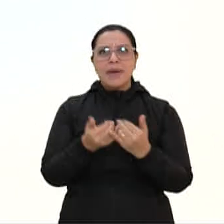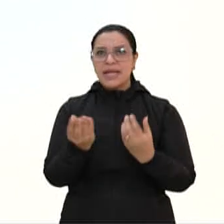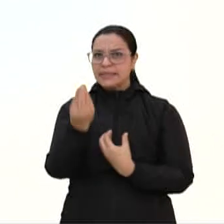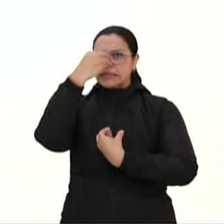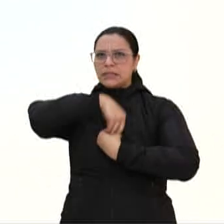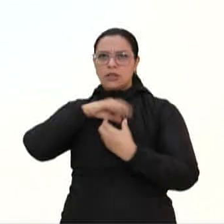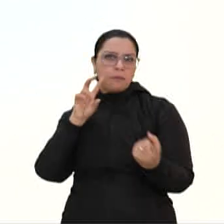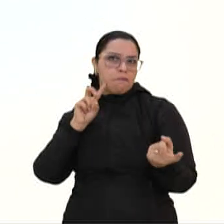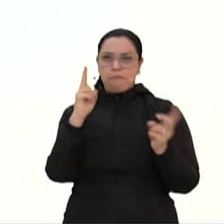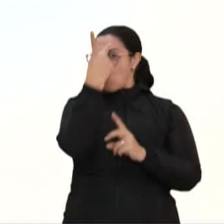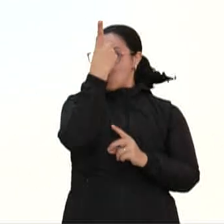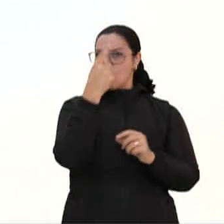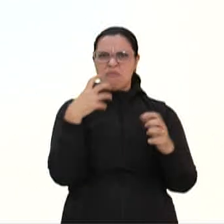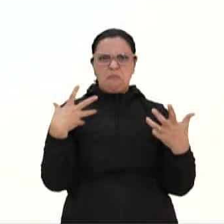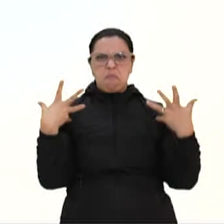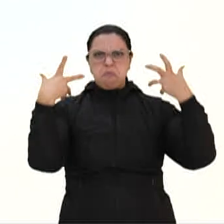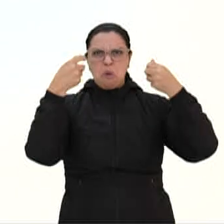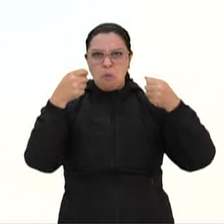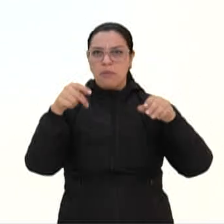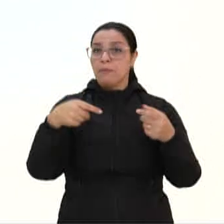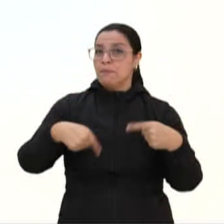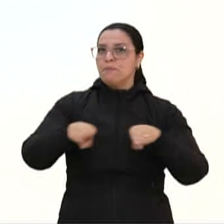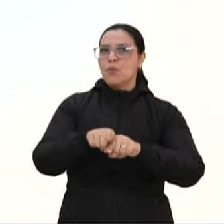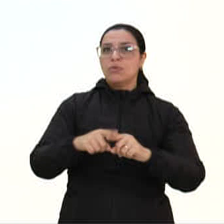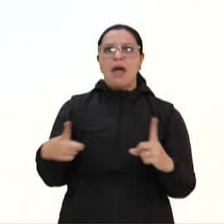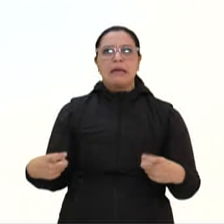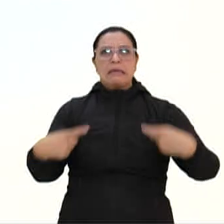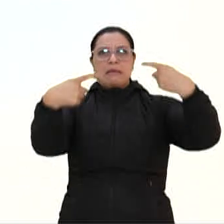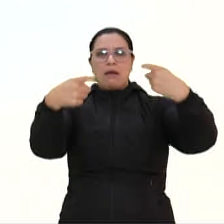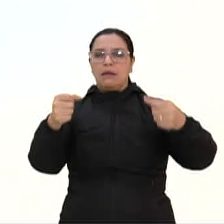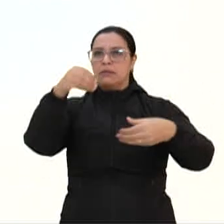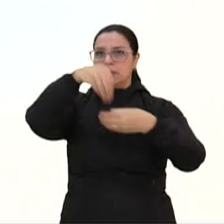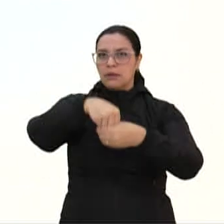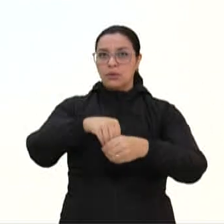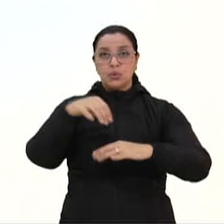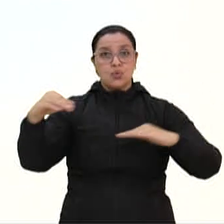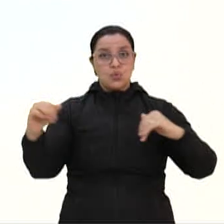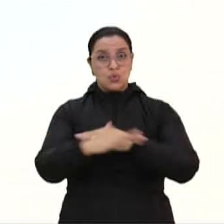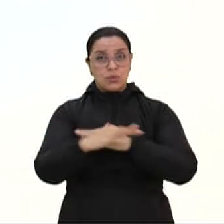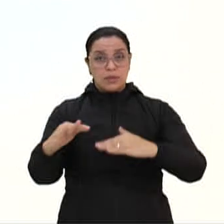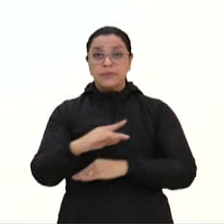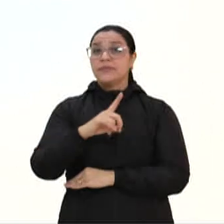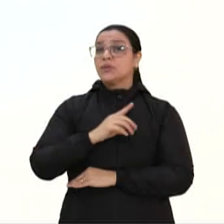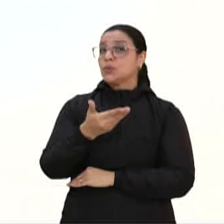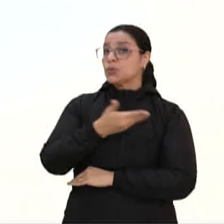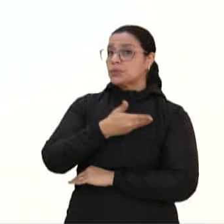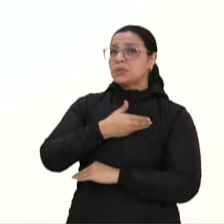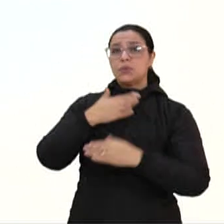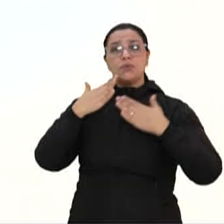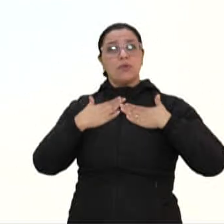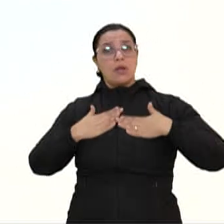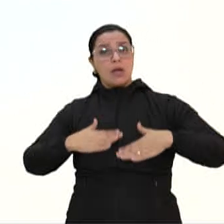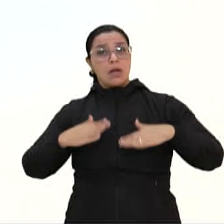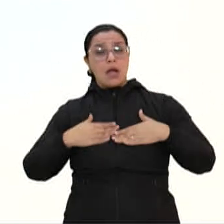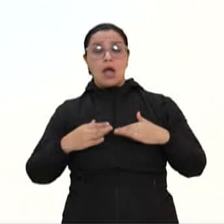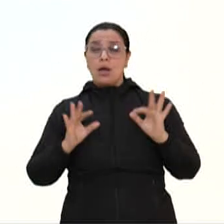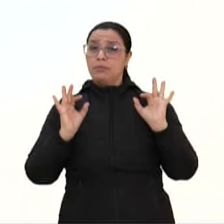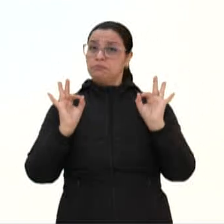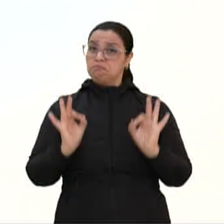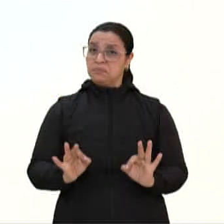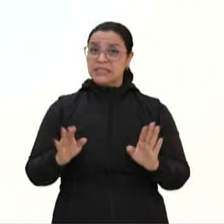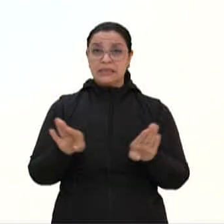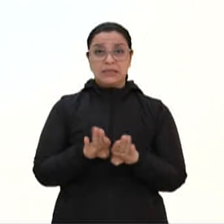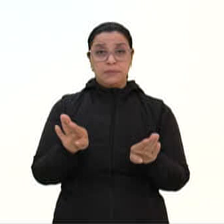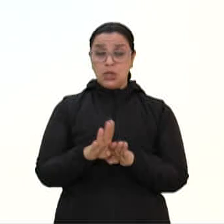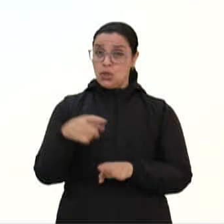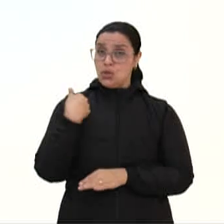selvagem como a guerra no trânsito. Tem um amigo de fala mansa, calmo e sensato. Outro dia